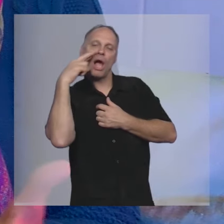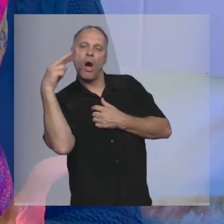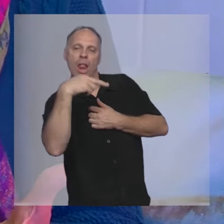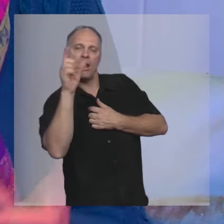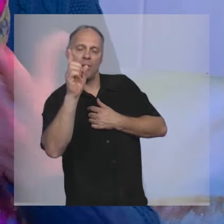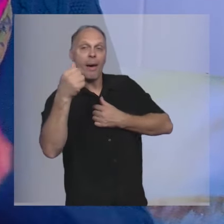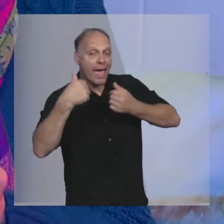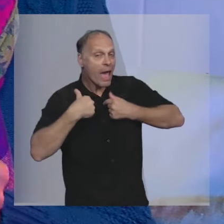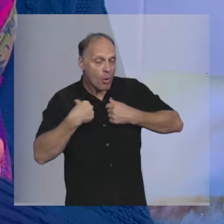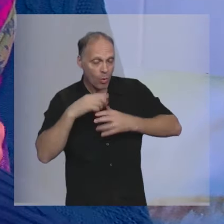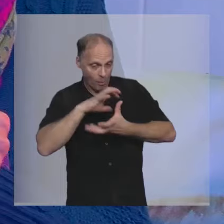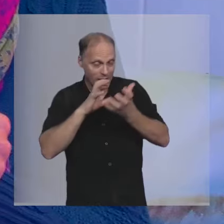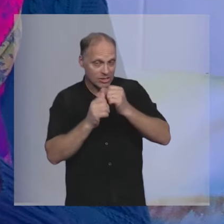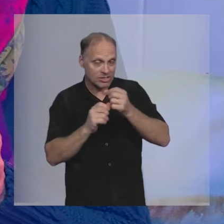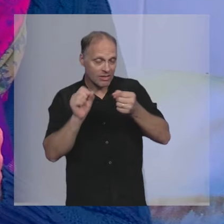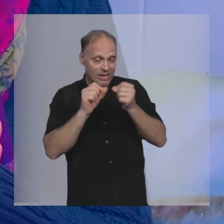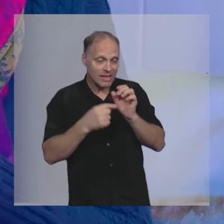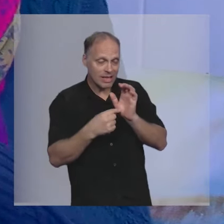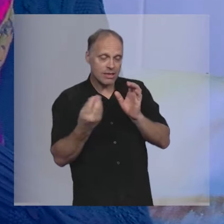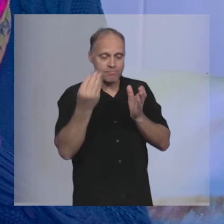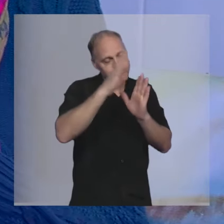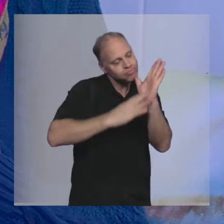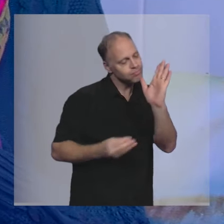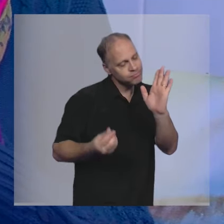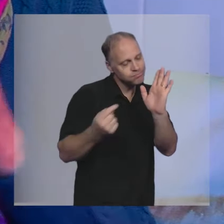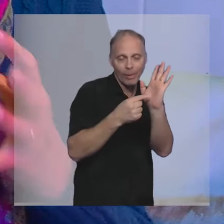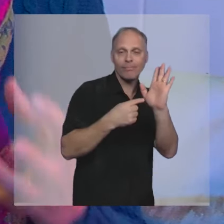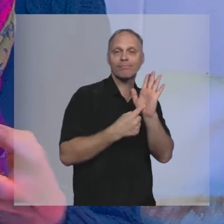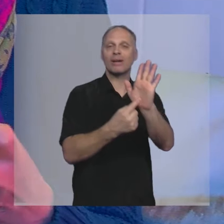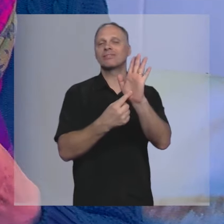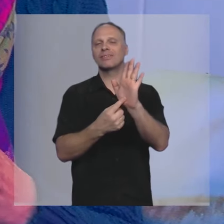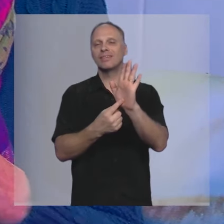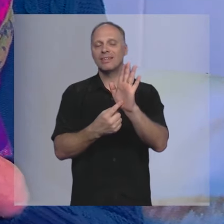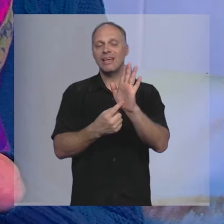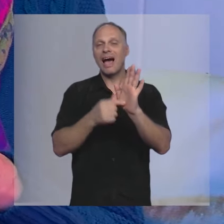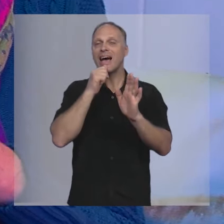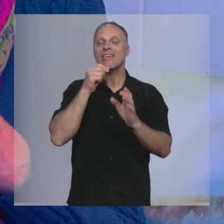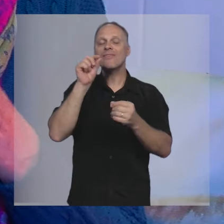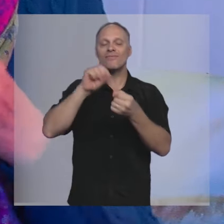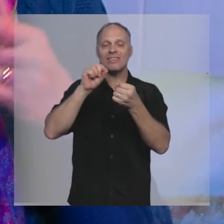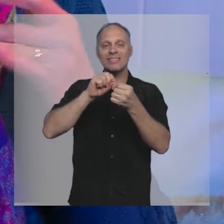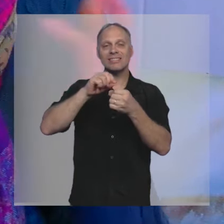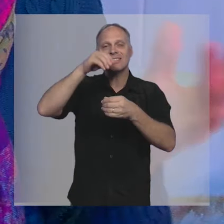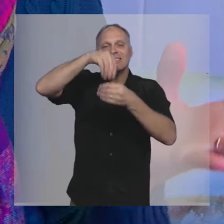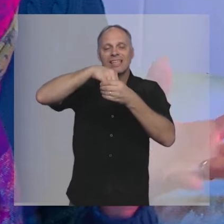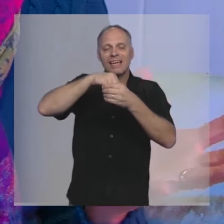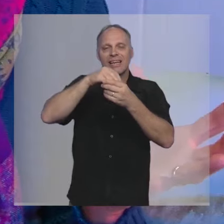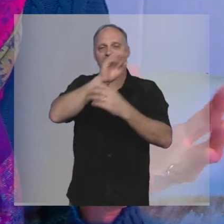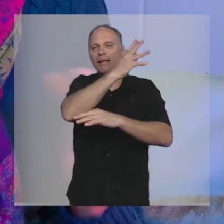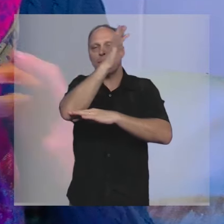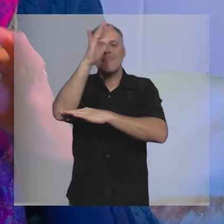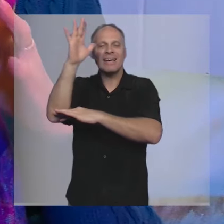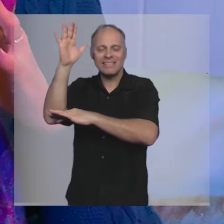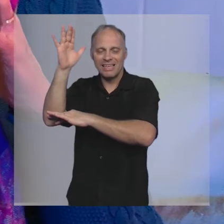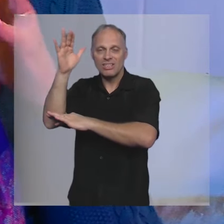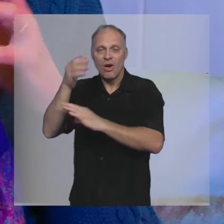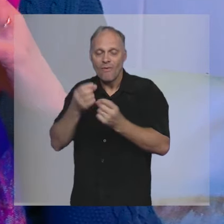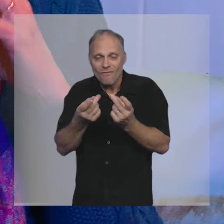pulsar. Isso. Aí eu fiz Internas Paisagens. Essas Internas Paisagens eu vendi quase todas,